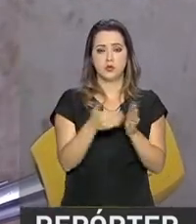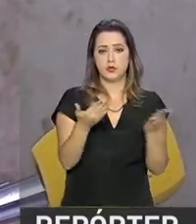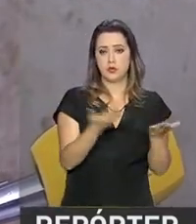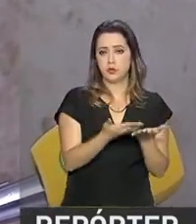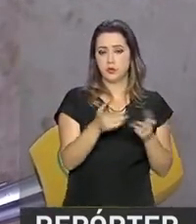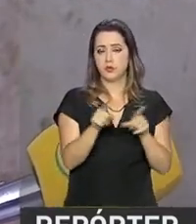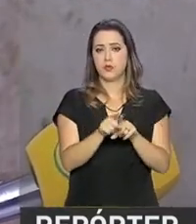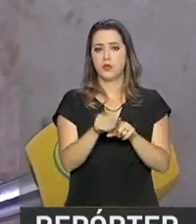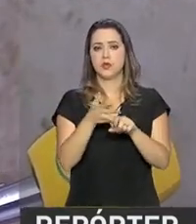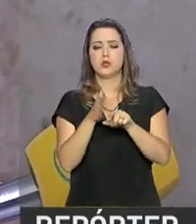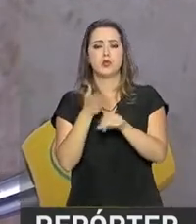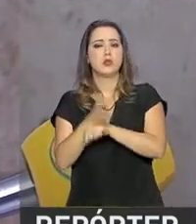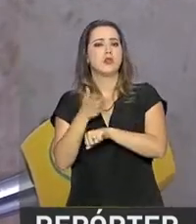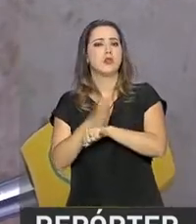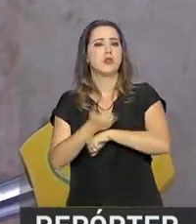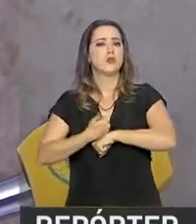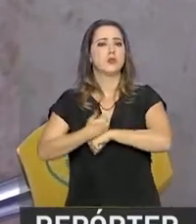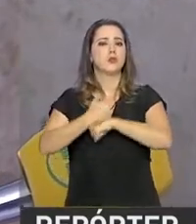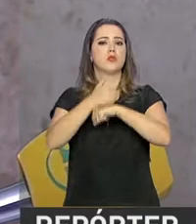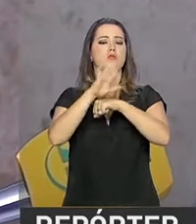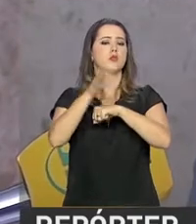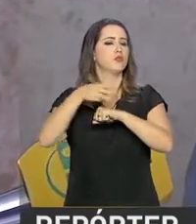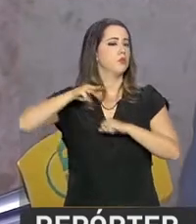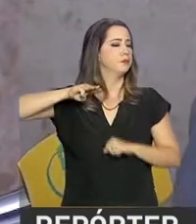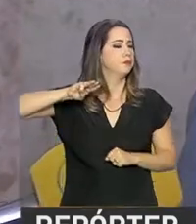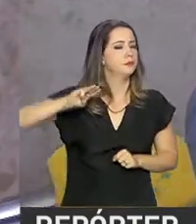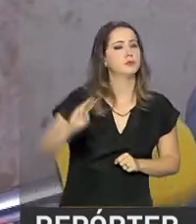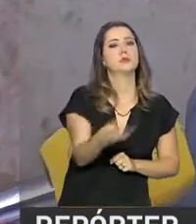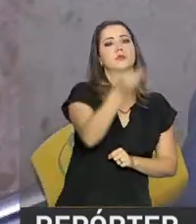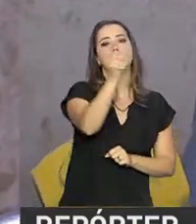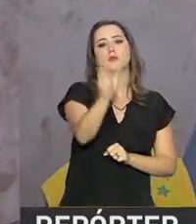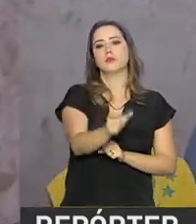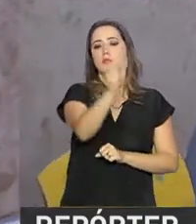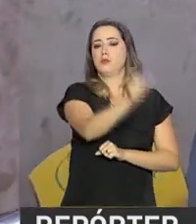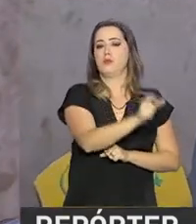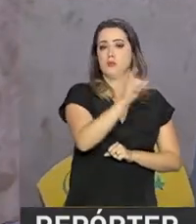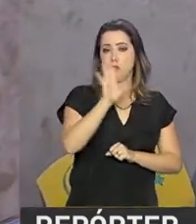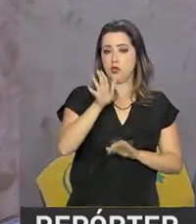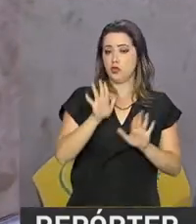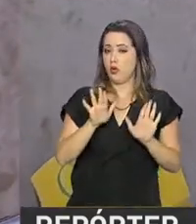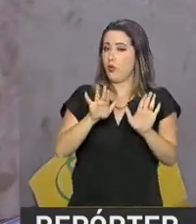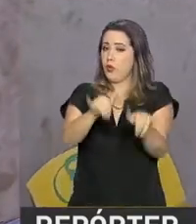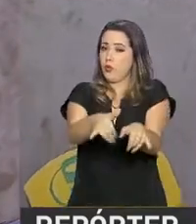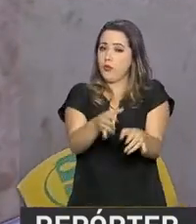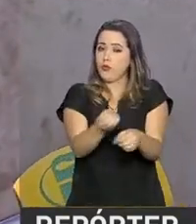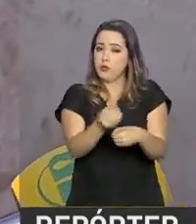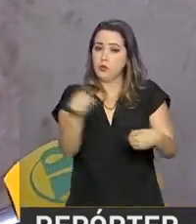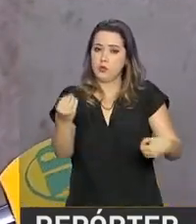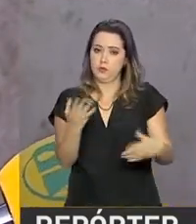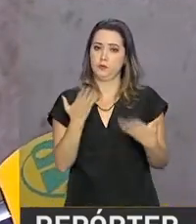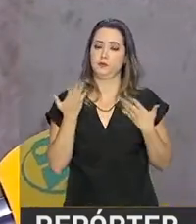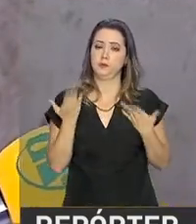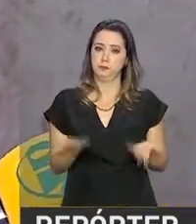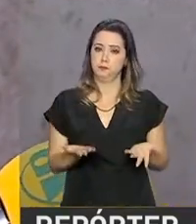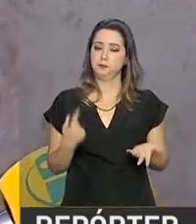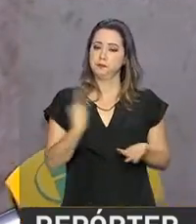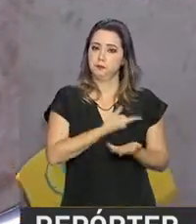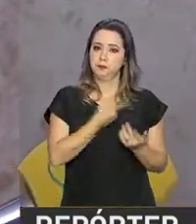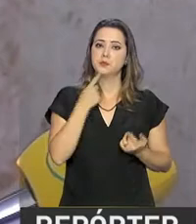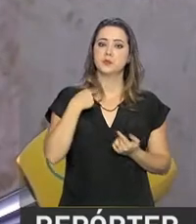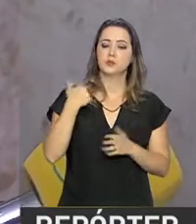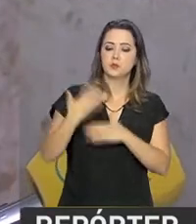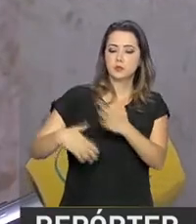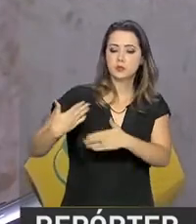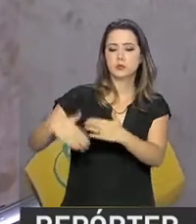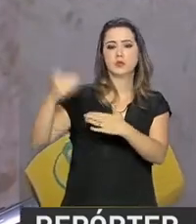qualificação profissional são já milhares de pessoas é completando a qualificação profissional nossa intenção é avançar